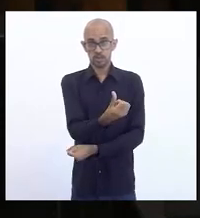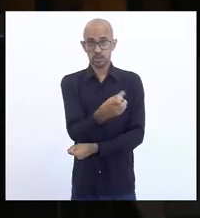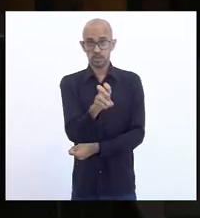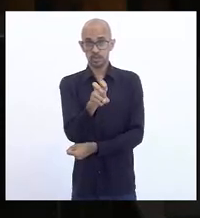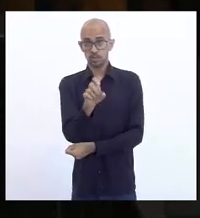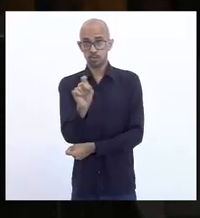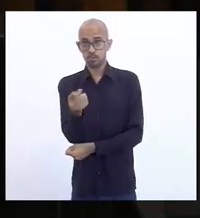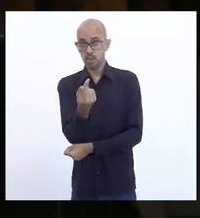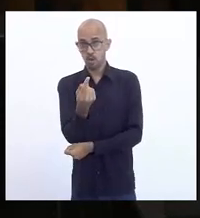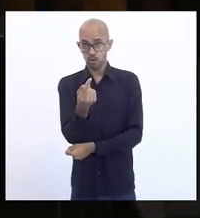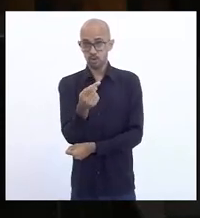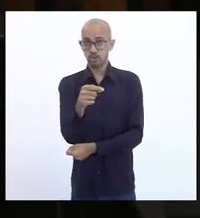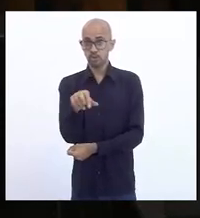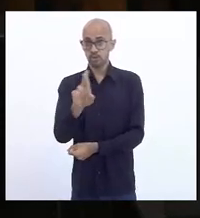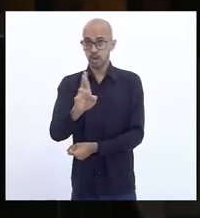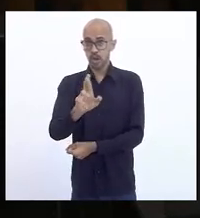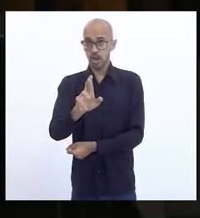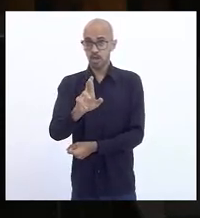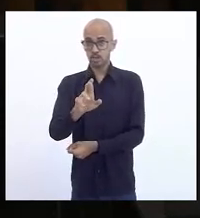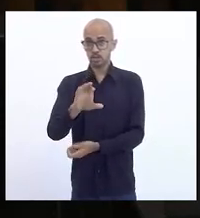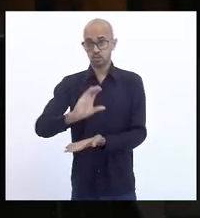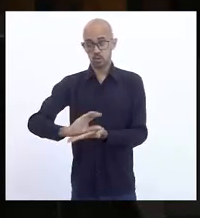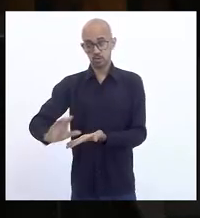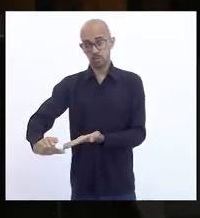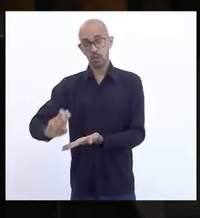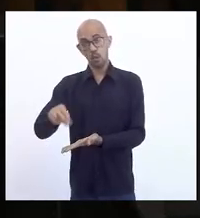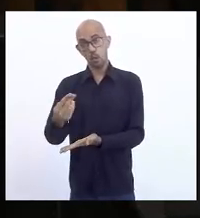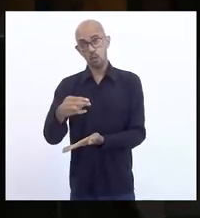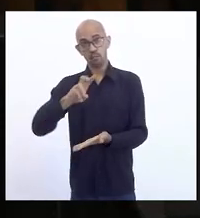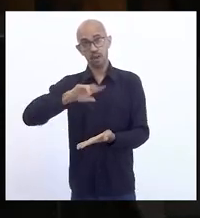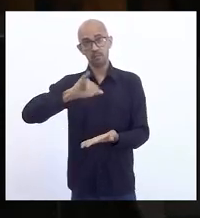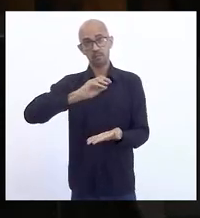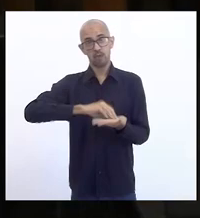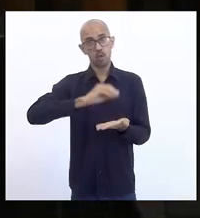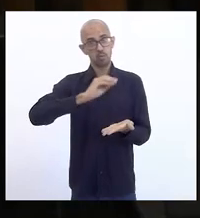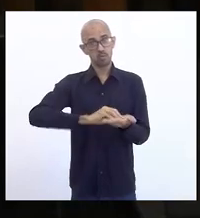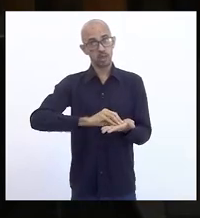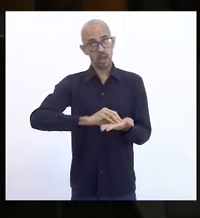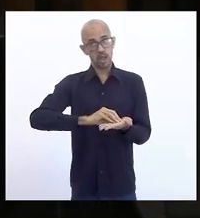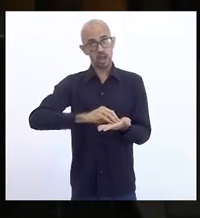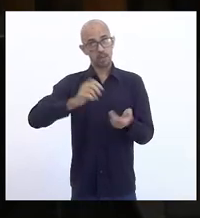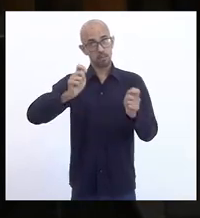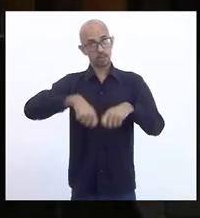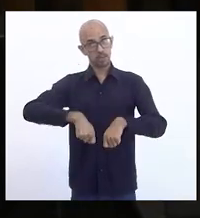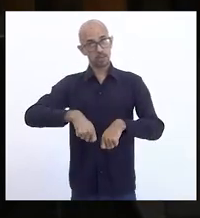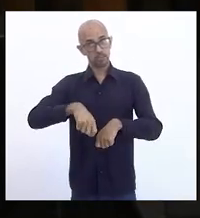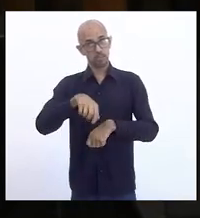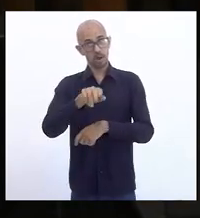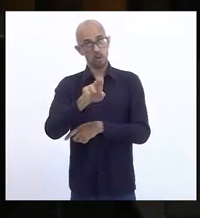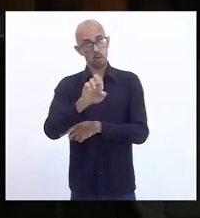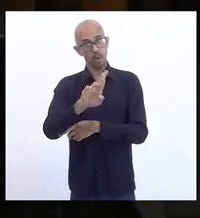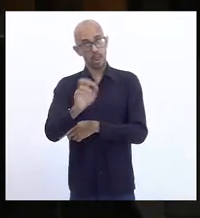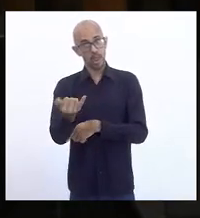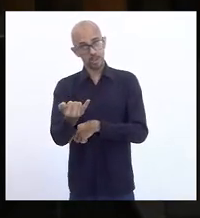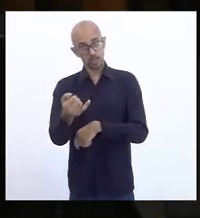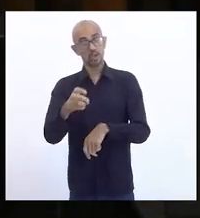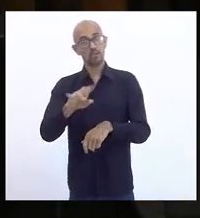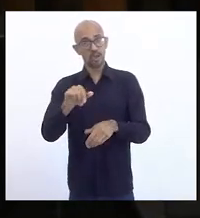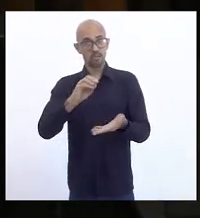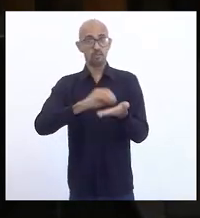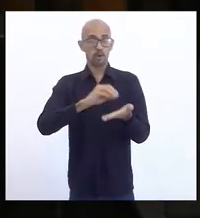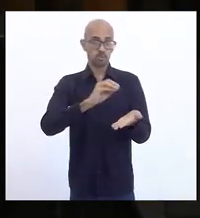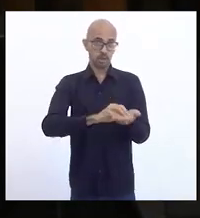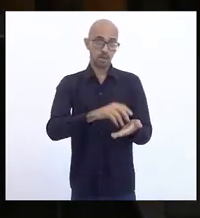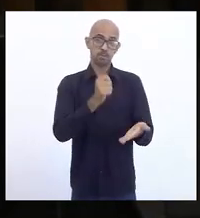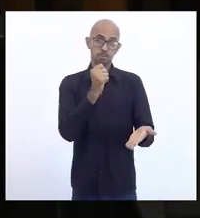de orçamento, porque senão vai faltar recursos para a UERJ. E aí vai faltar recursos para